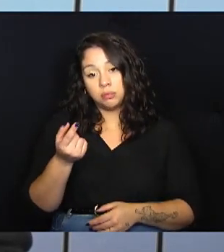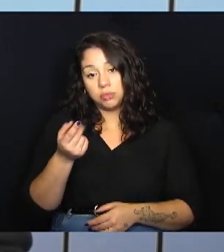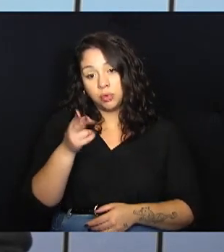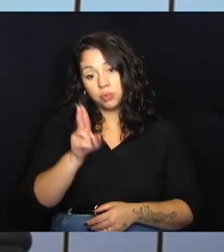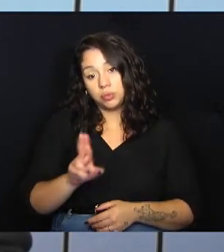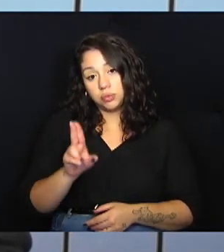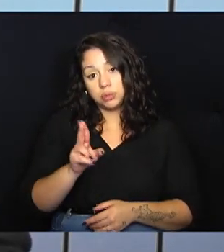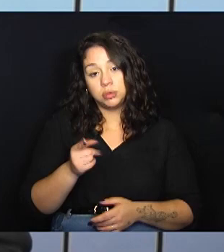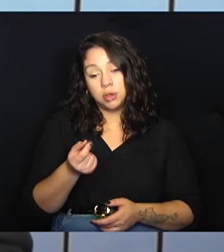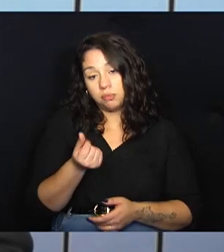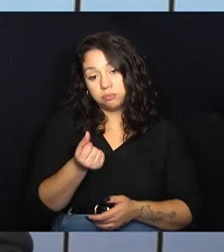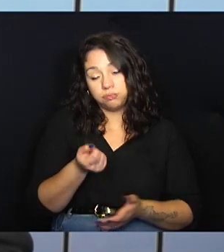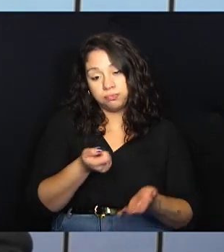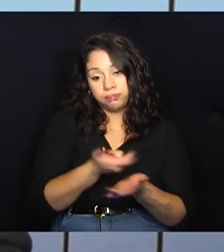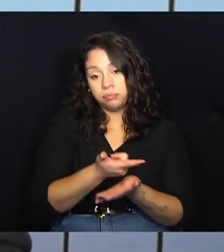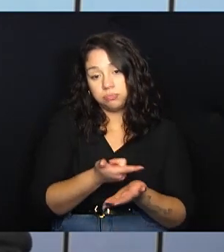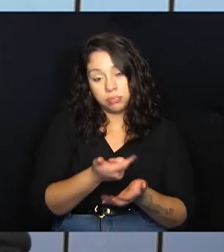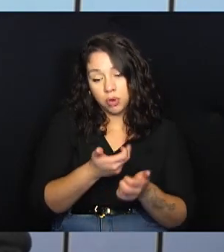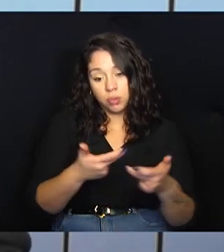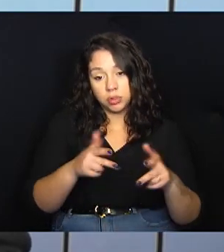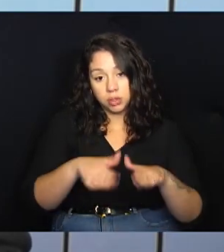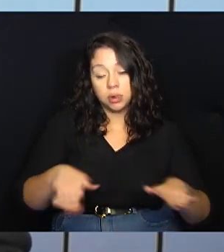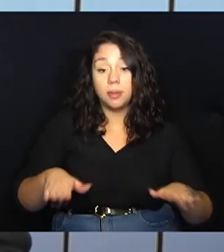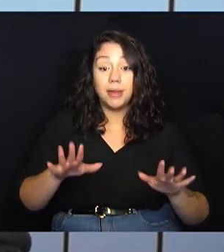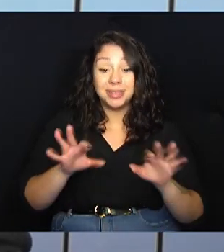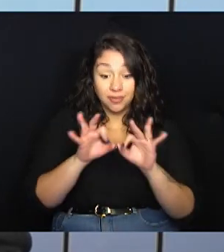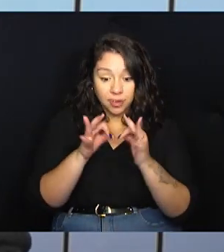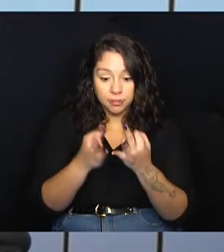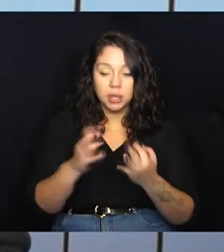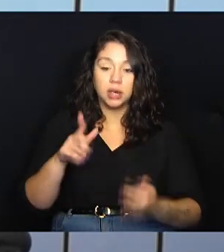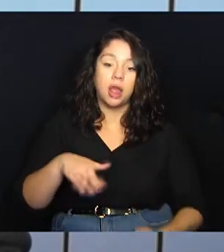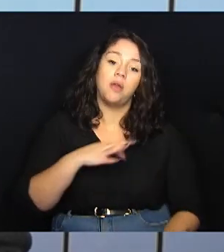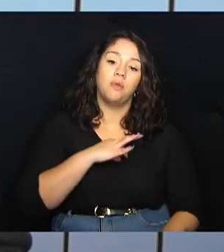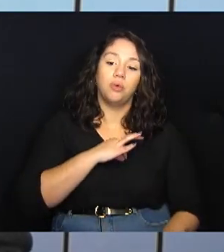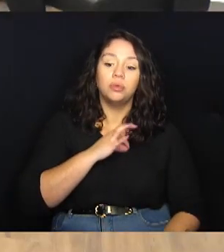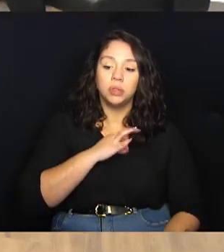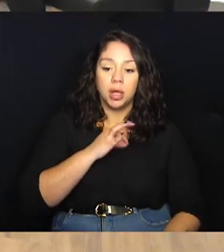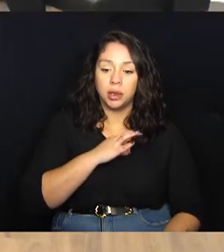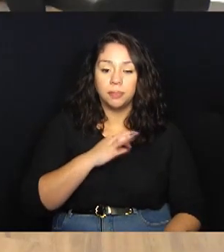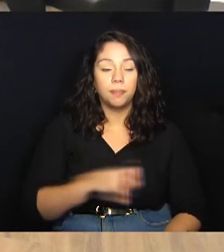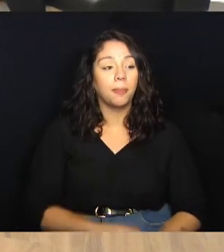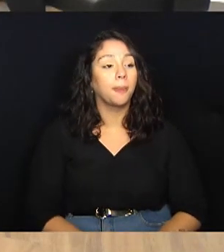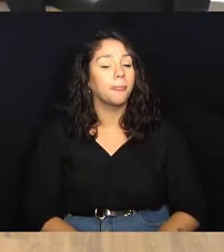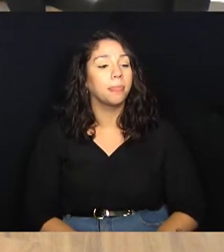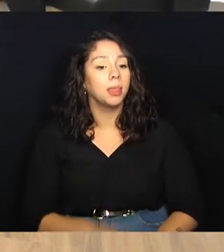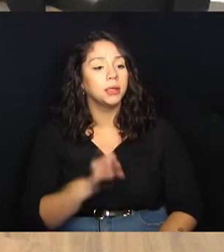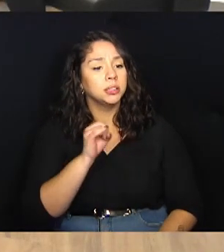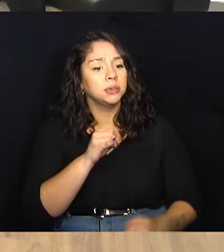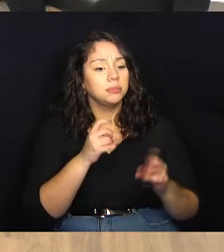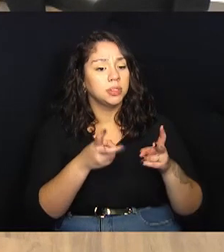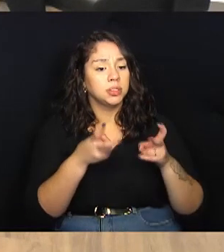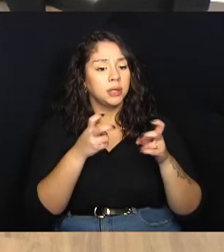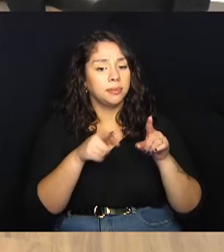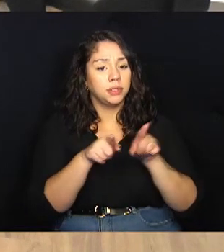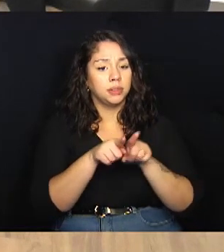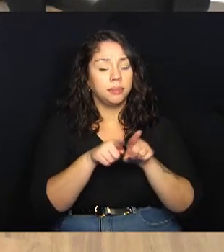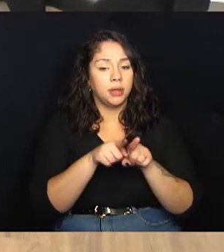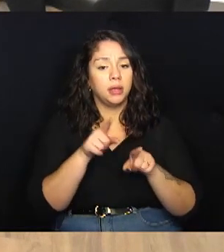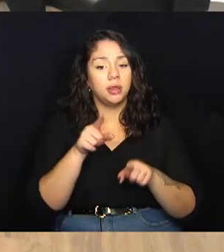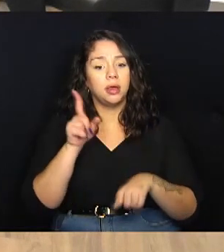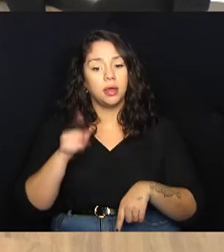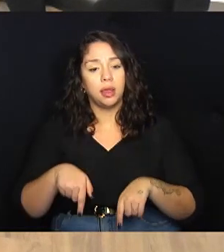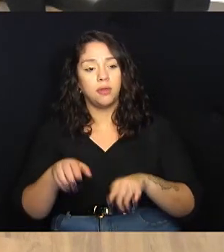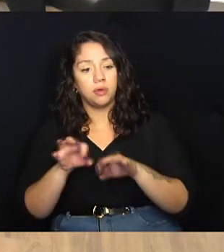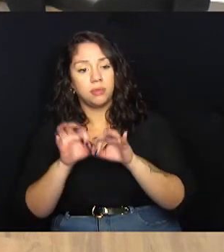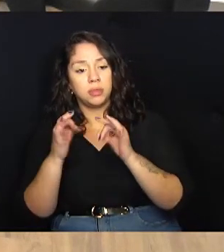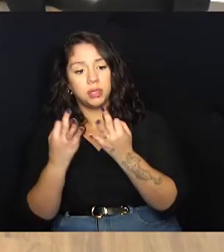criança. Mas a família acolhedora mesmo é voluntária. É voluntária. E quando a gente percebe também, além da família, que,